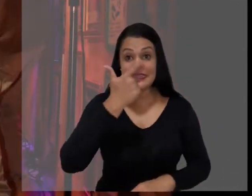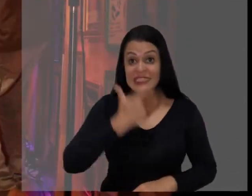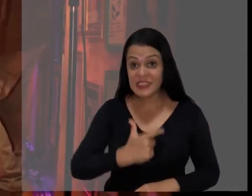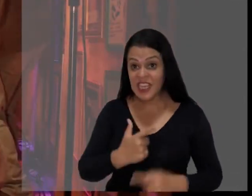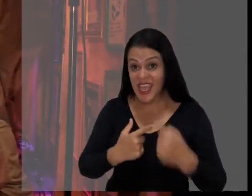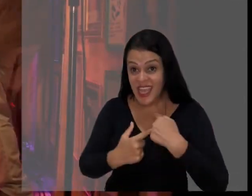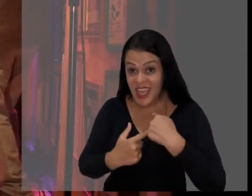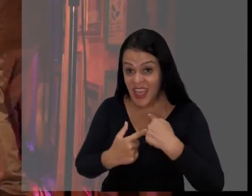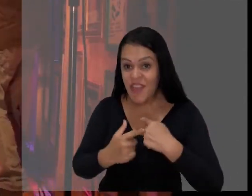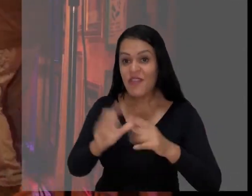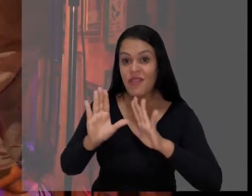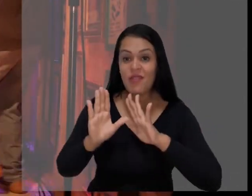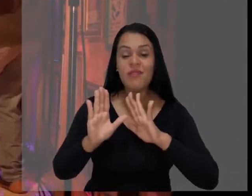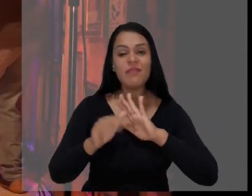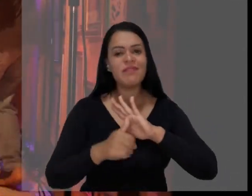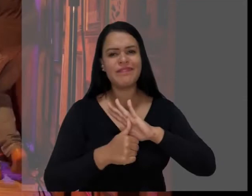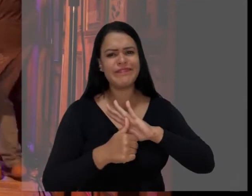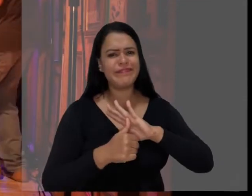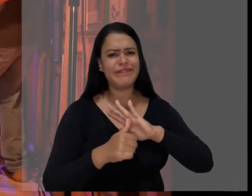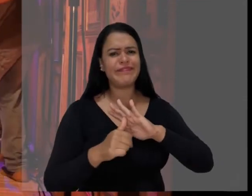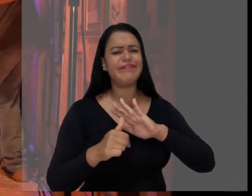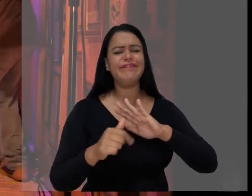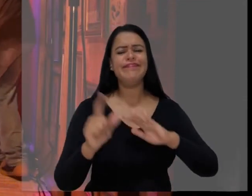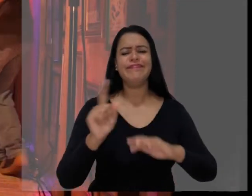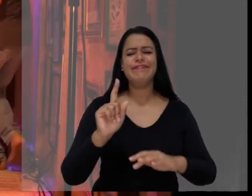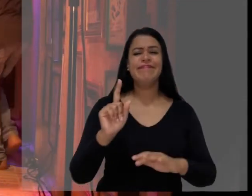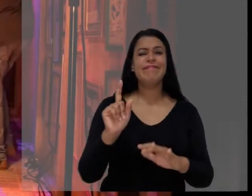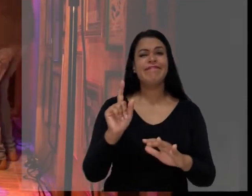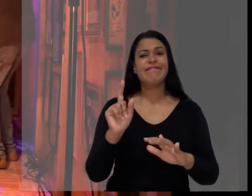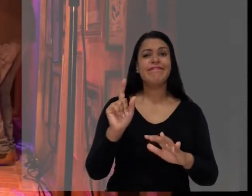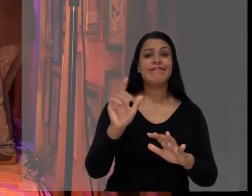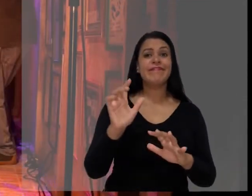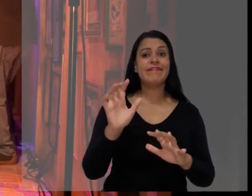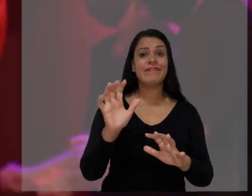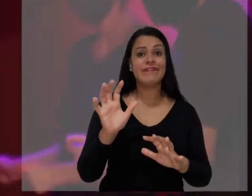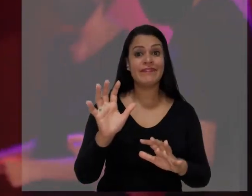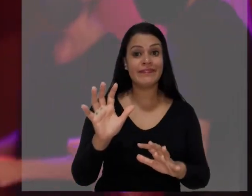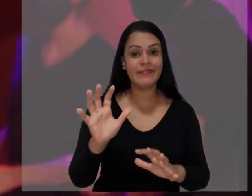Se eu fosse um ladrão, eu